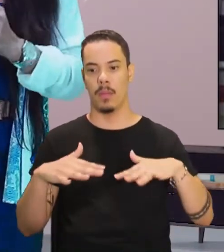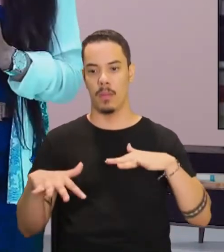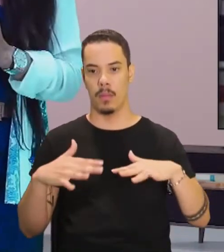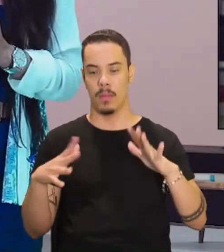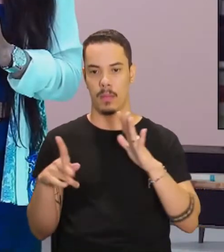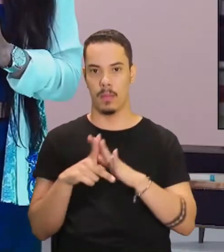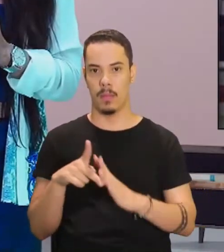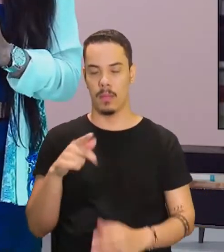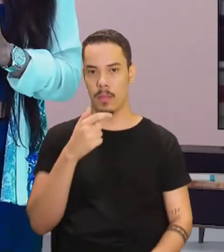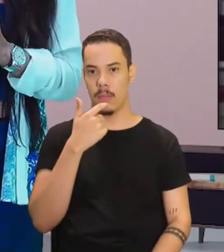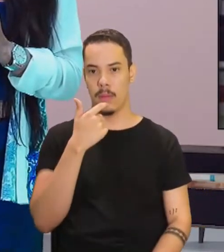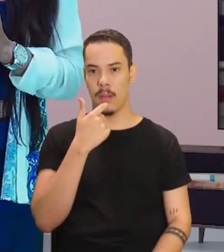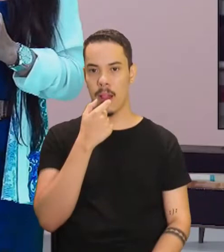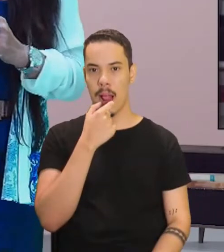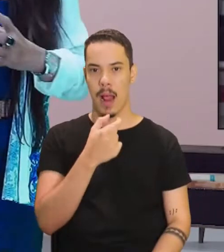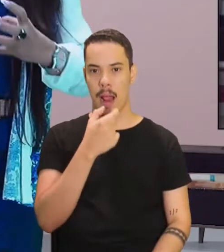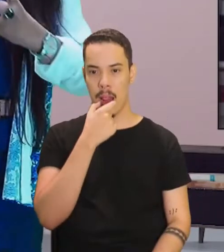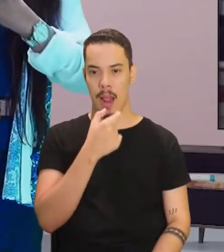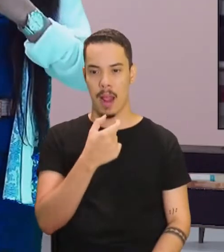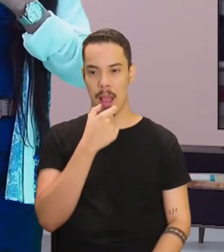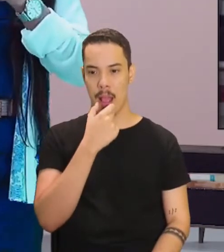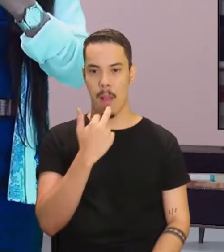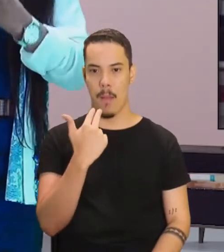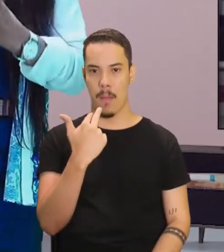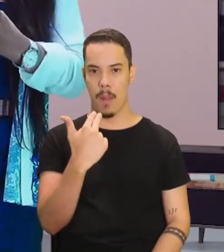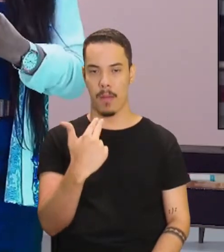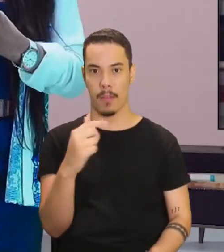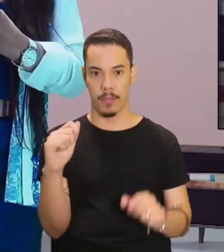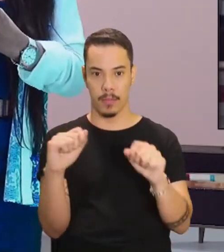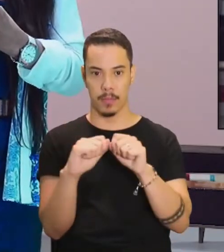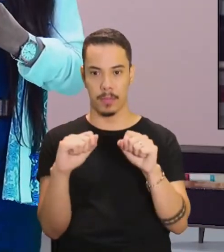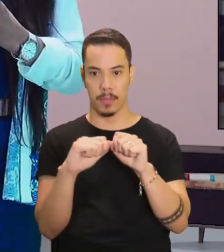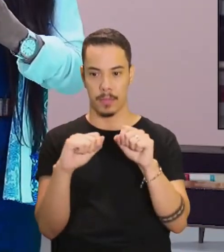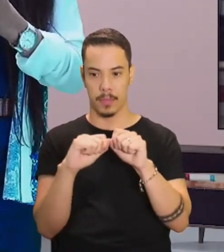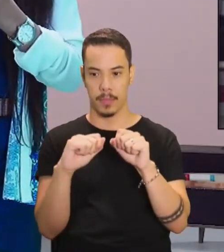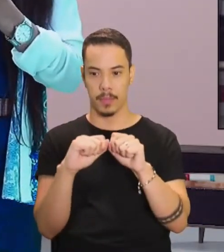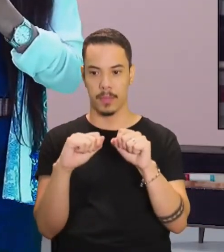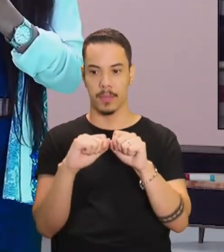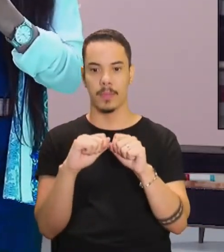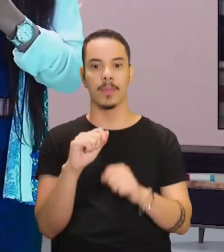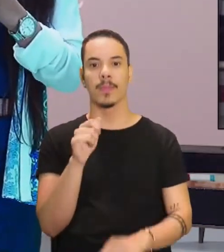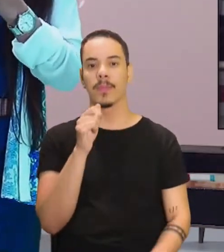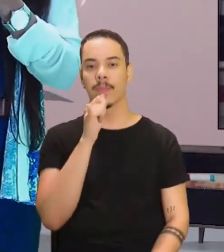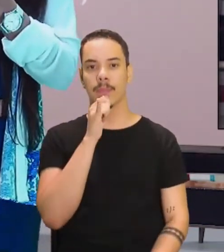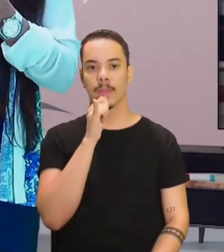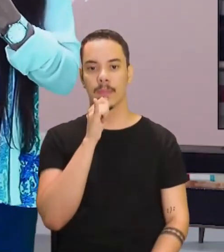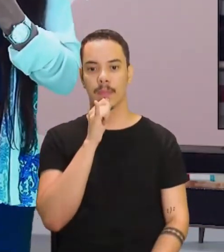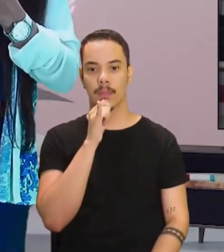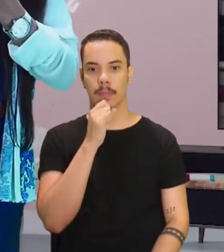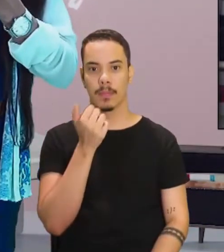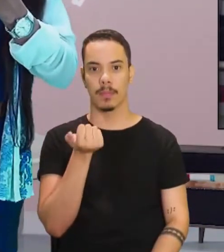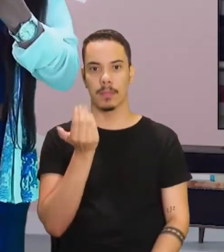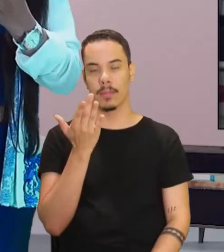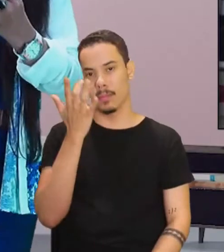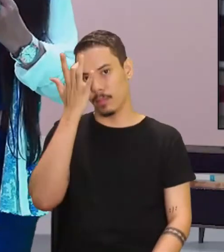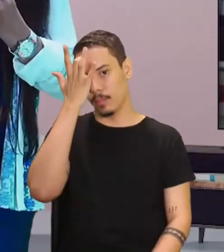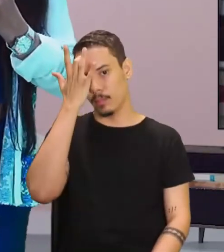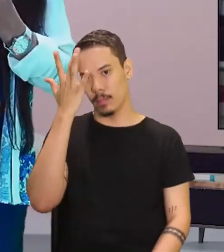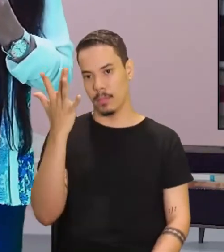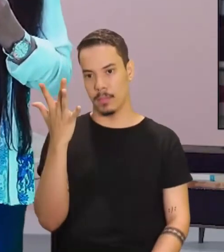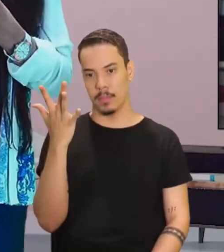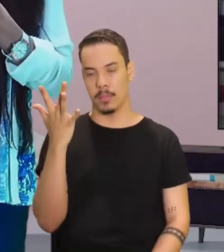nossa língua. Como é que ele é produzido? Ele teve aí facilidade desse